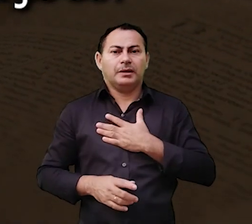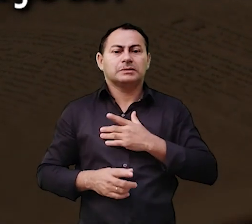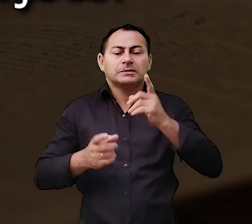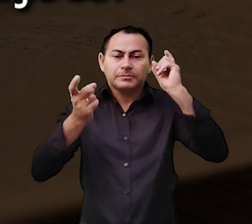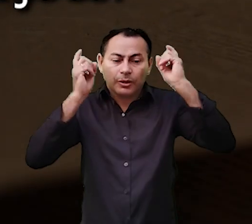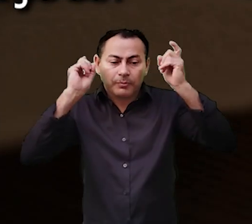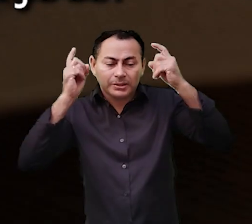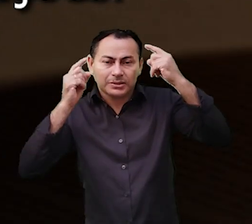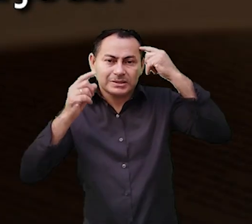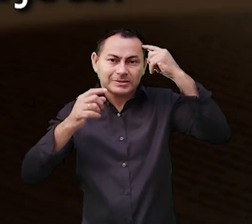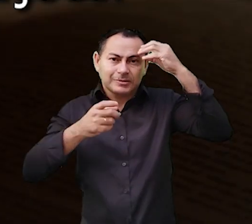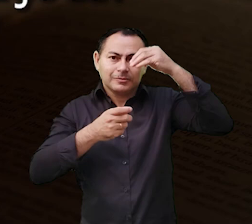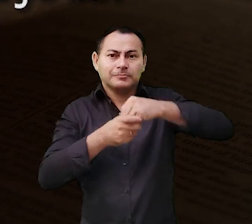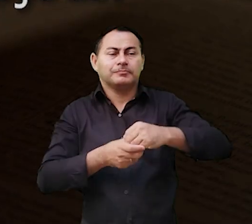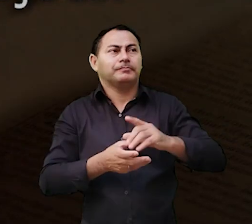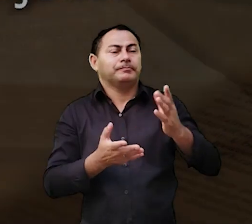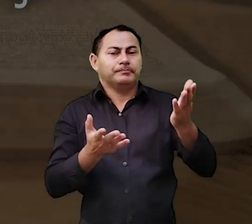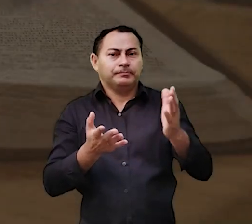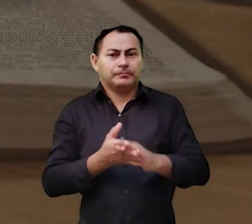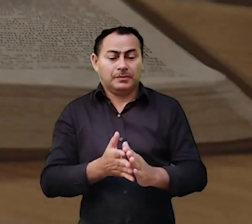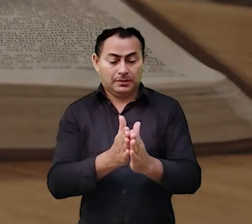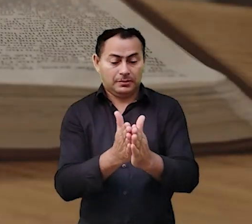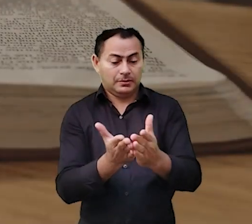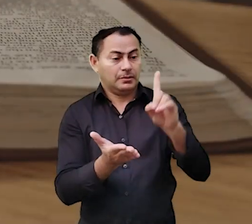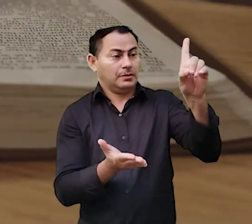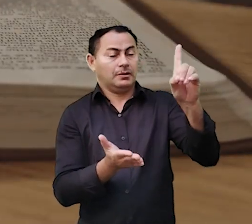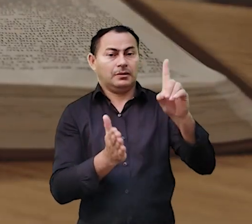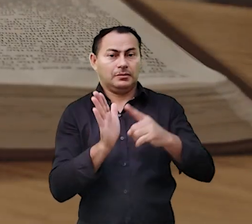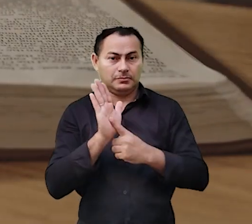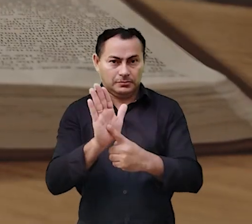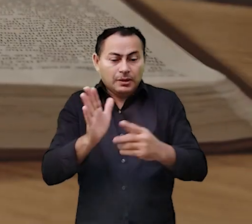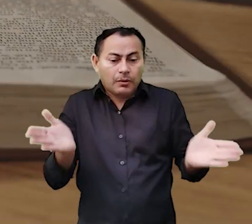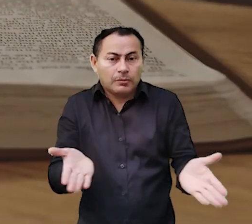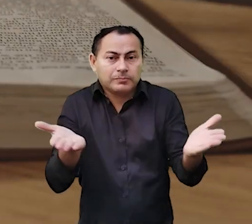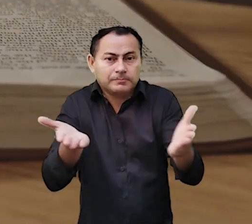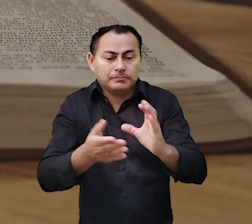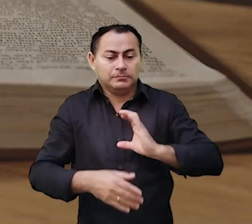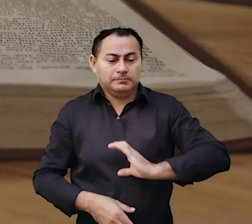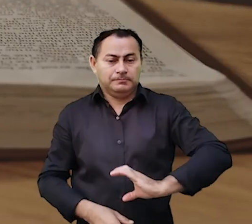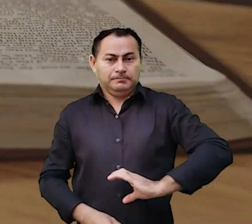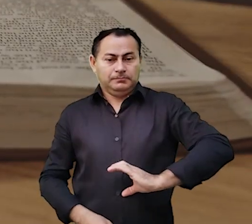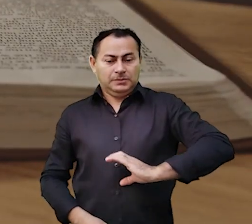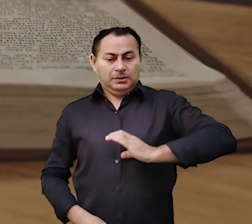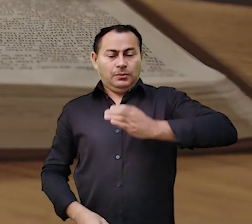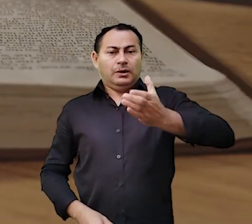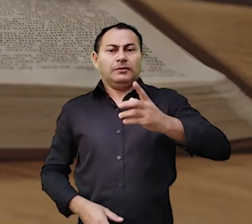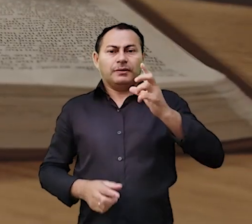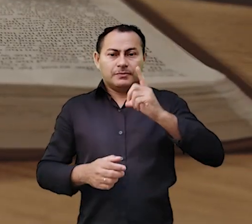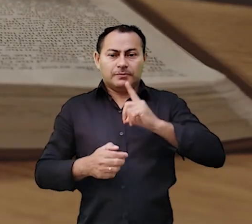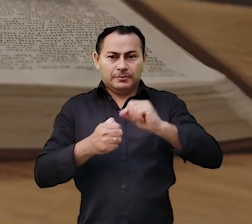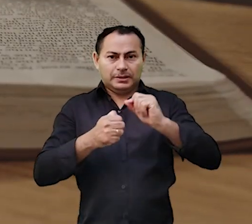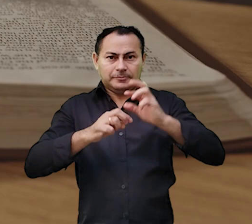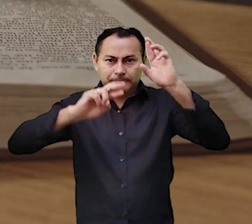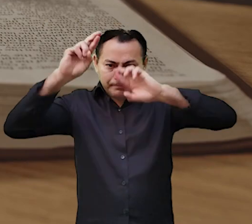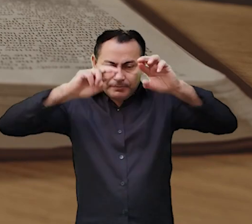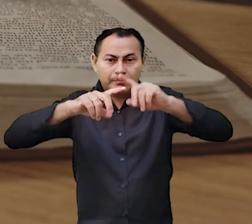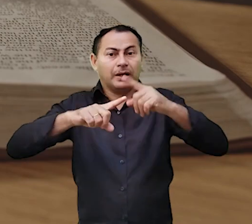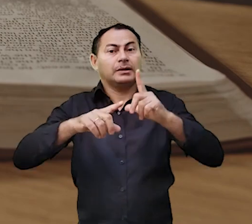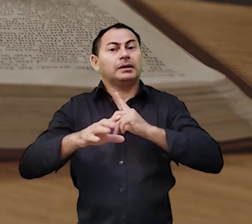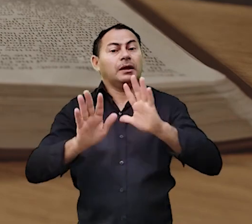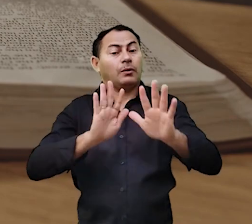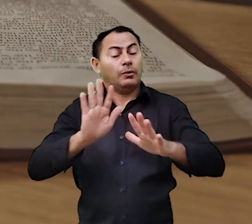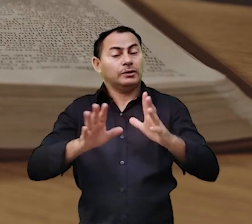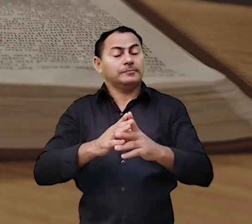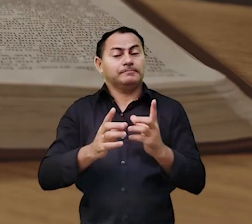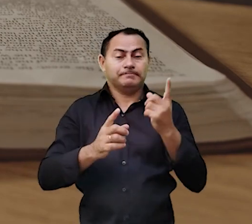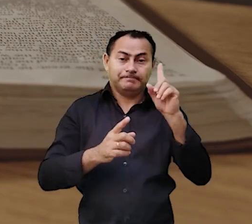minhas inquietações. A Bíblia nos encoraja a fazermos esse tipo de análise, mas tomem cuidado